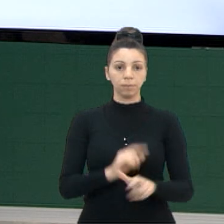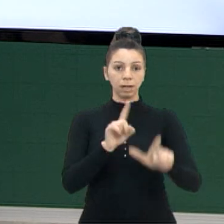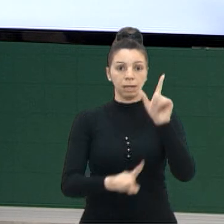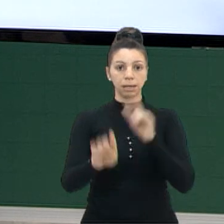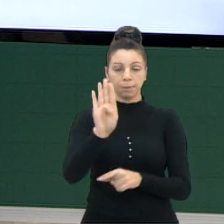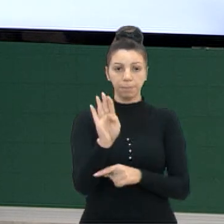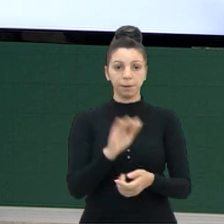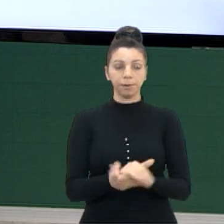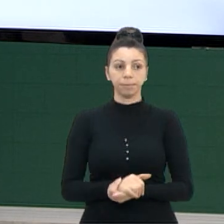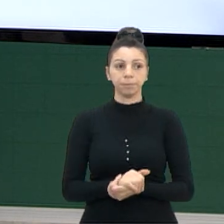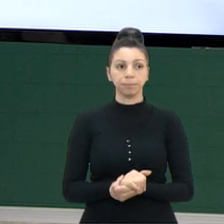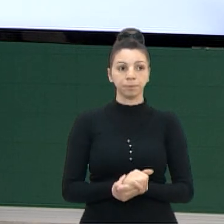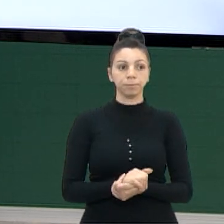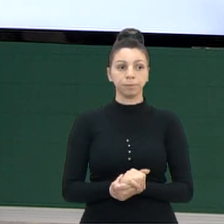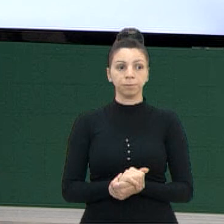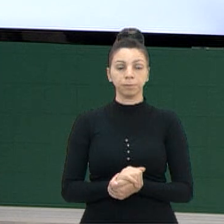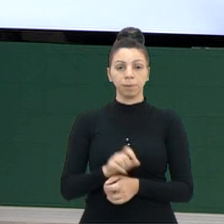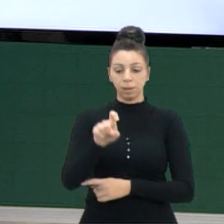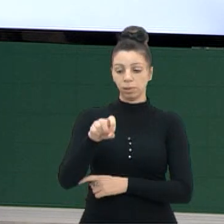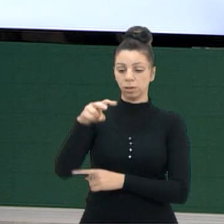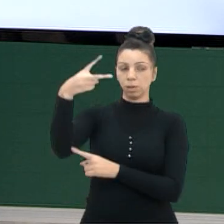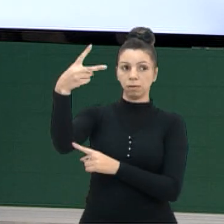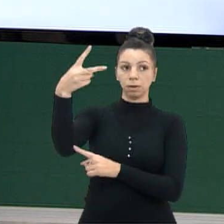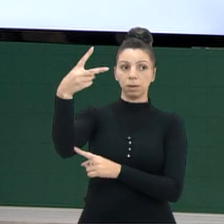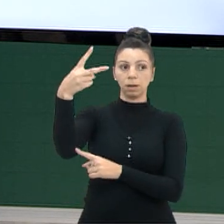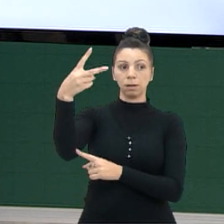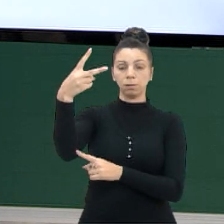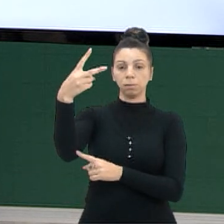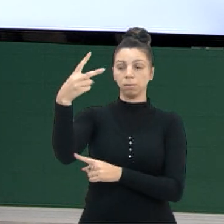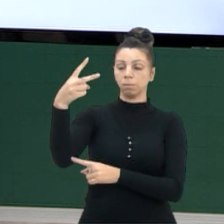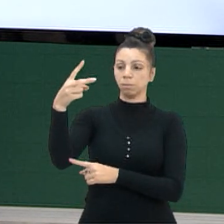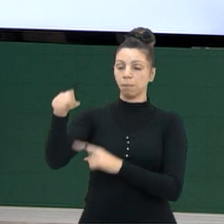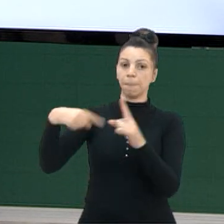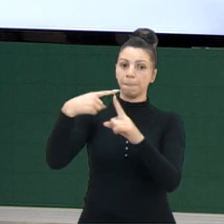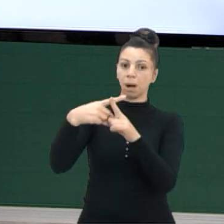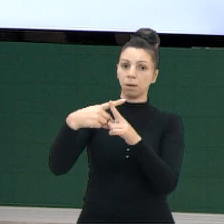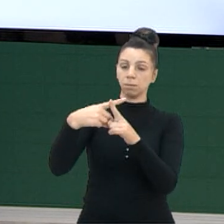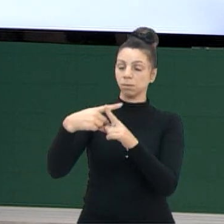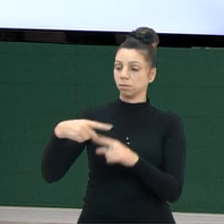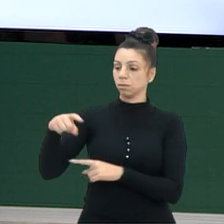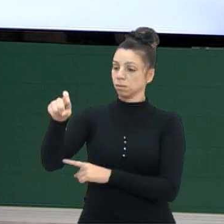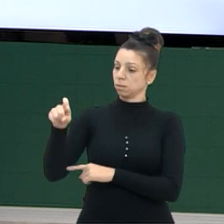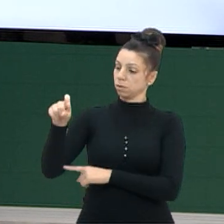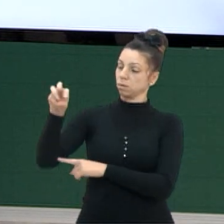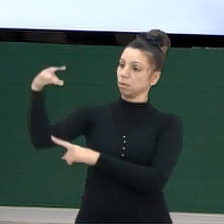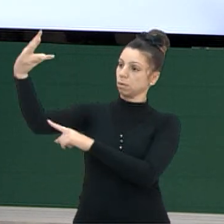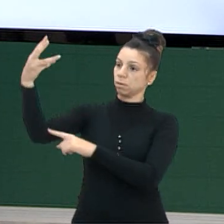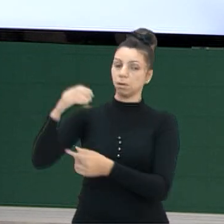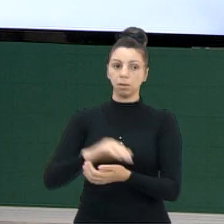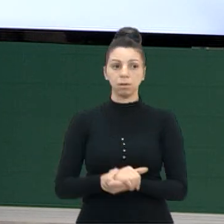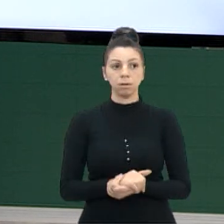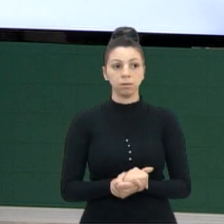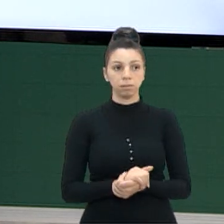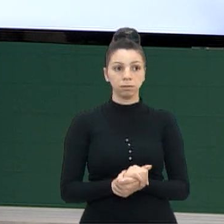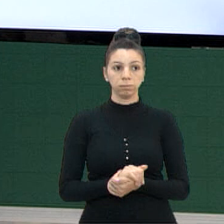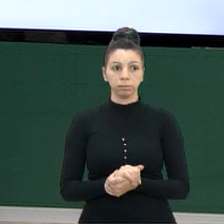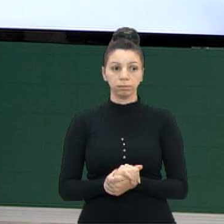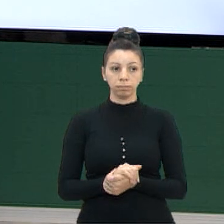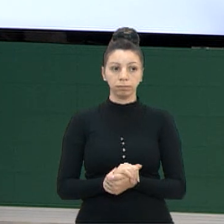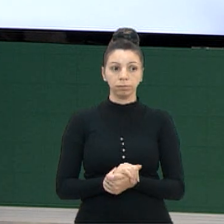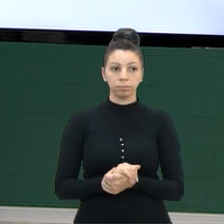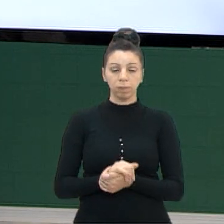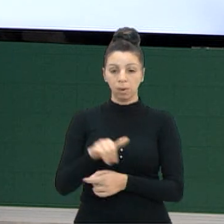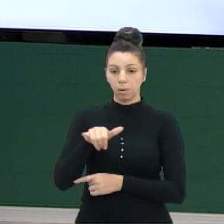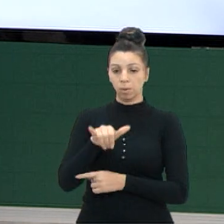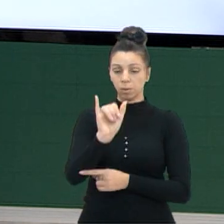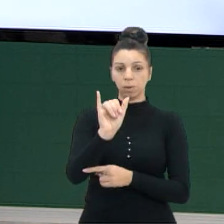10, 30. X ao quadrado com x à terceira, x ao cubo. Y ao cubo com y ao cubo, y